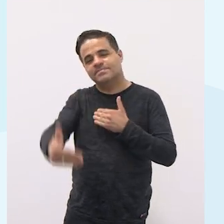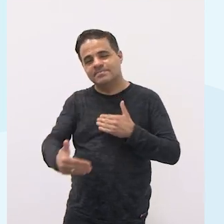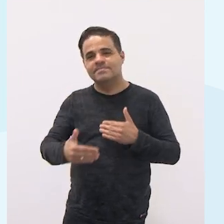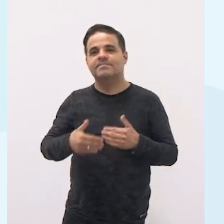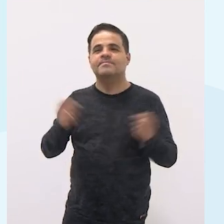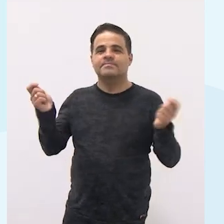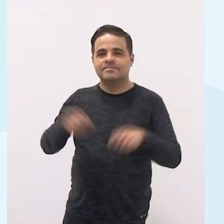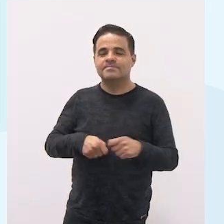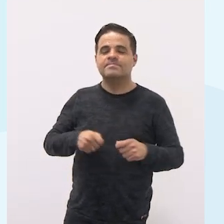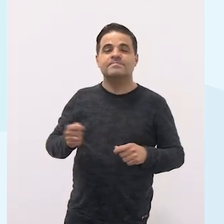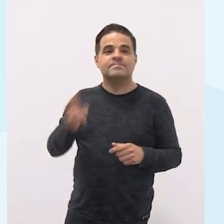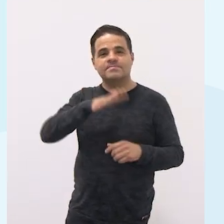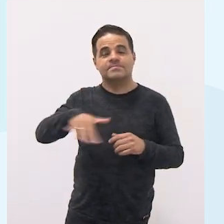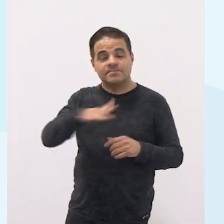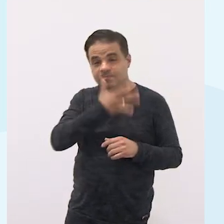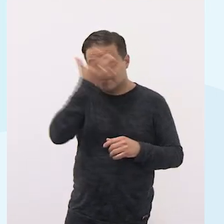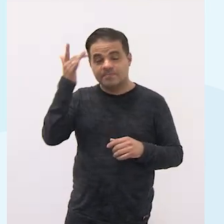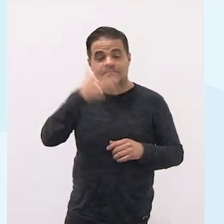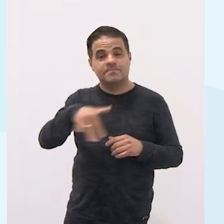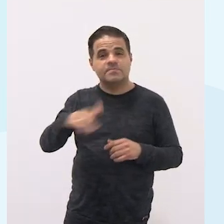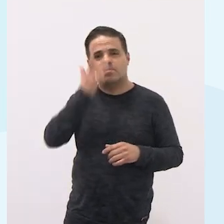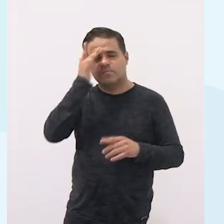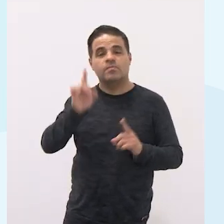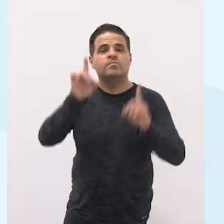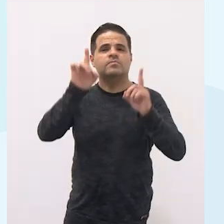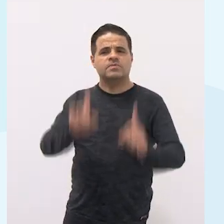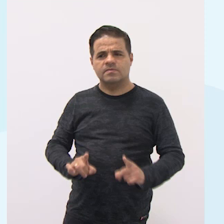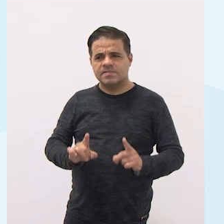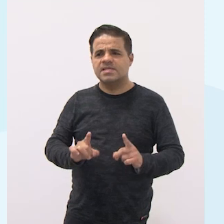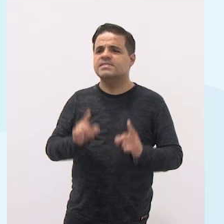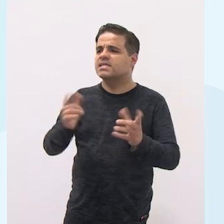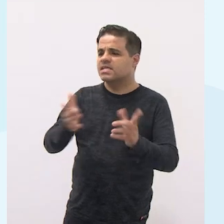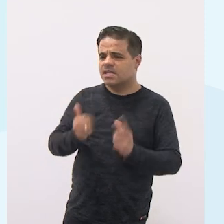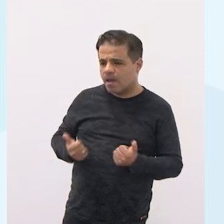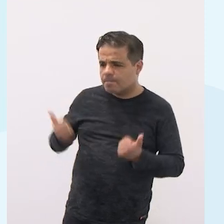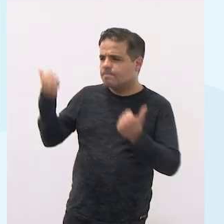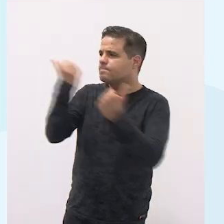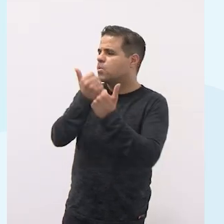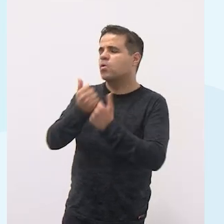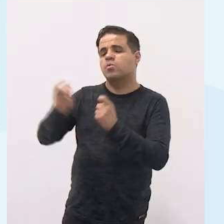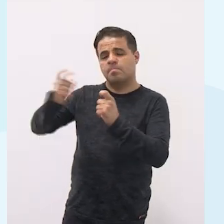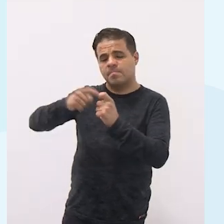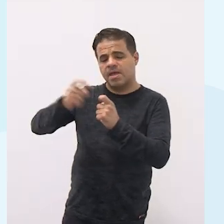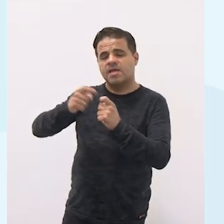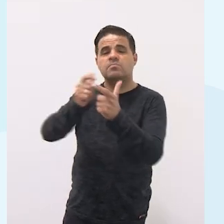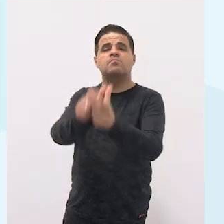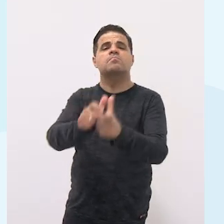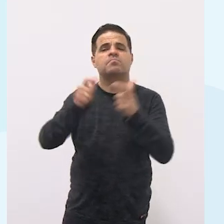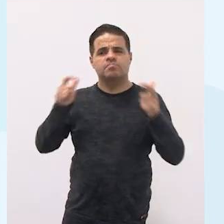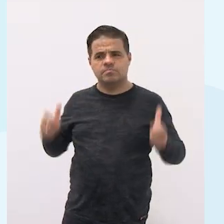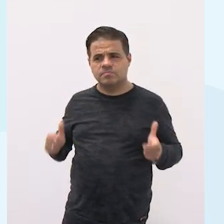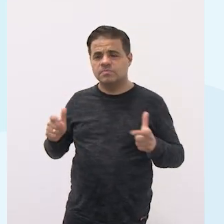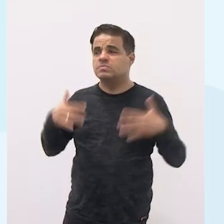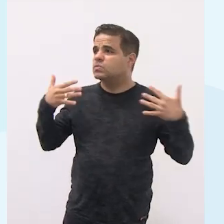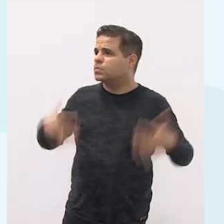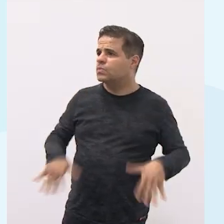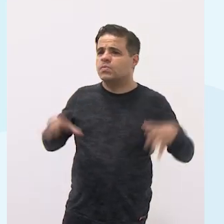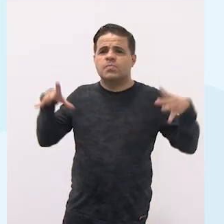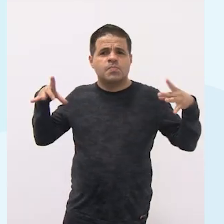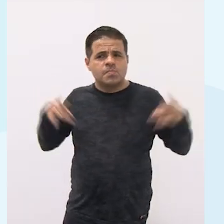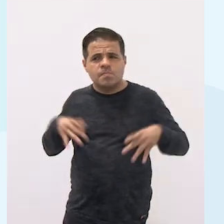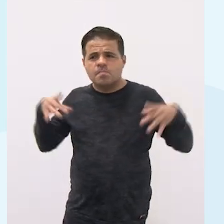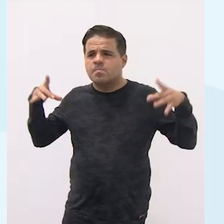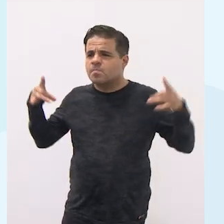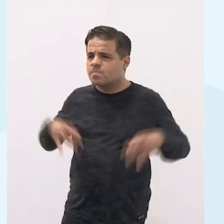ter condições para as pessoas com deficiência, que queriam ter apoio médico. O maior medo que elas